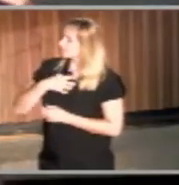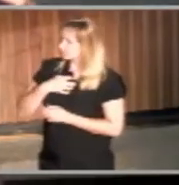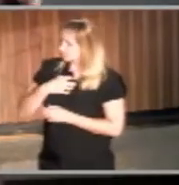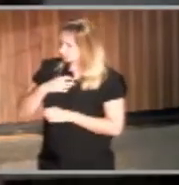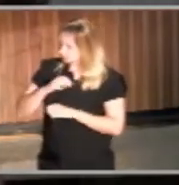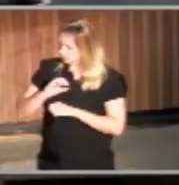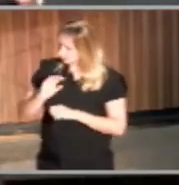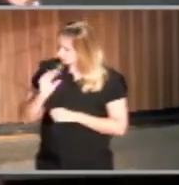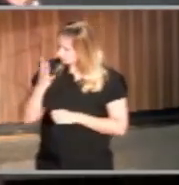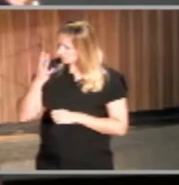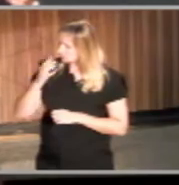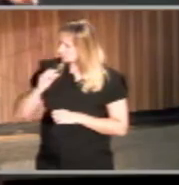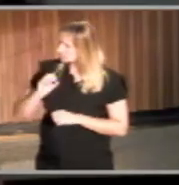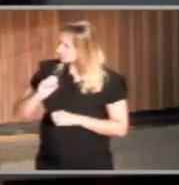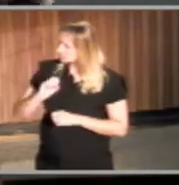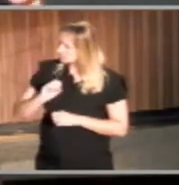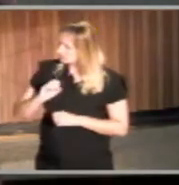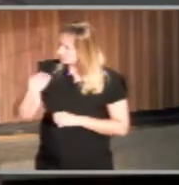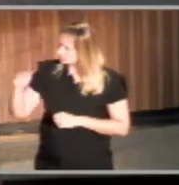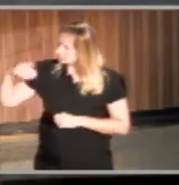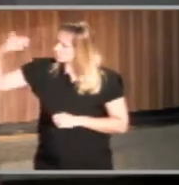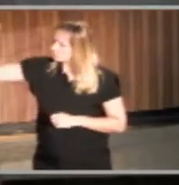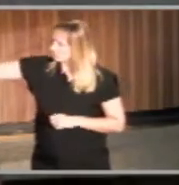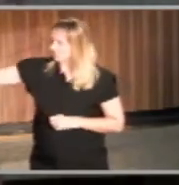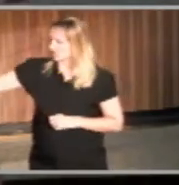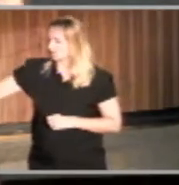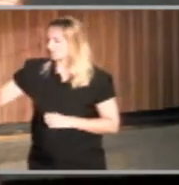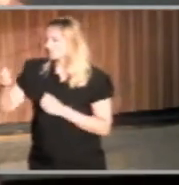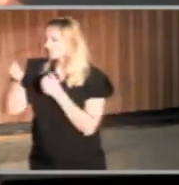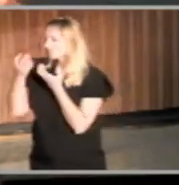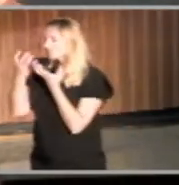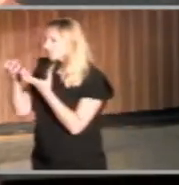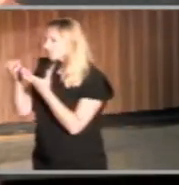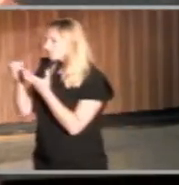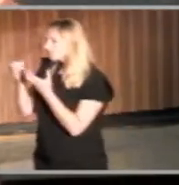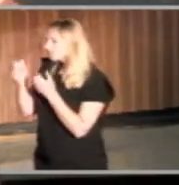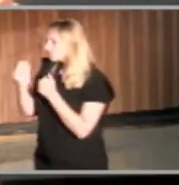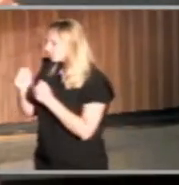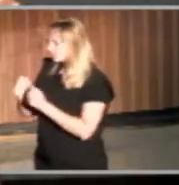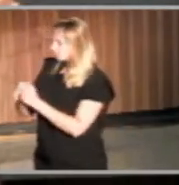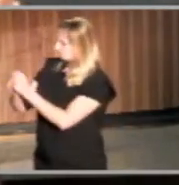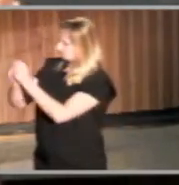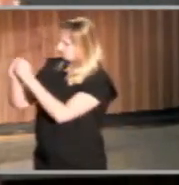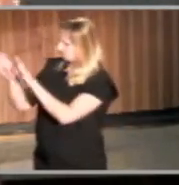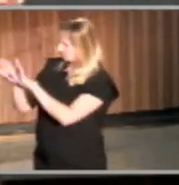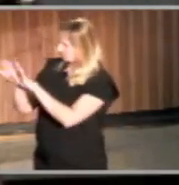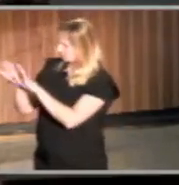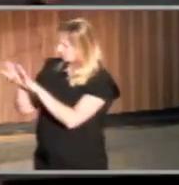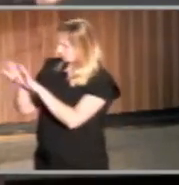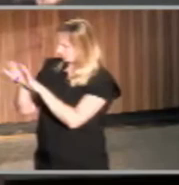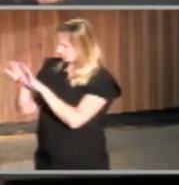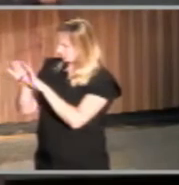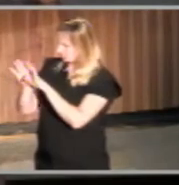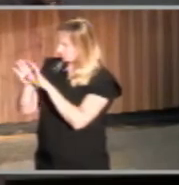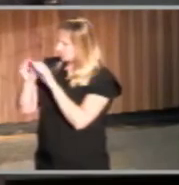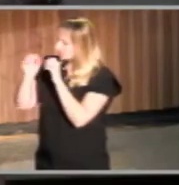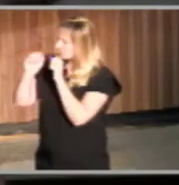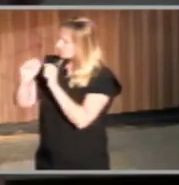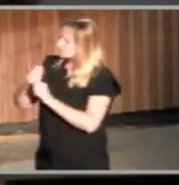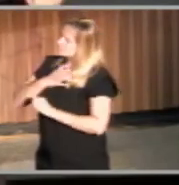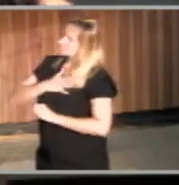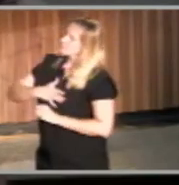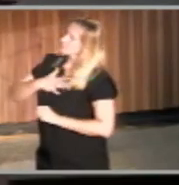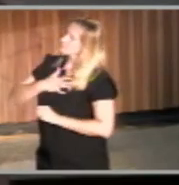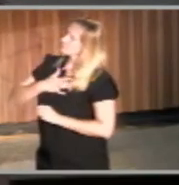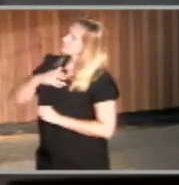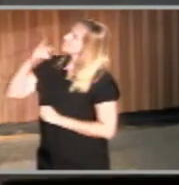para viver junto com o Senhor, de maneiras que possam agradar a Ti e também